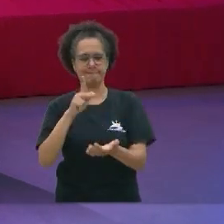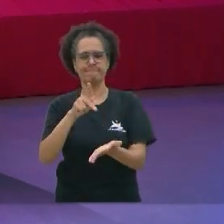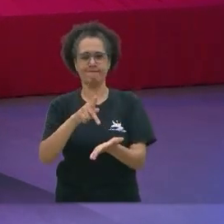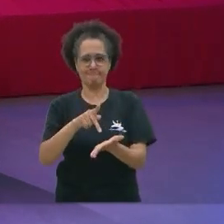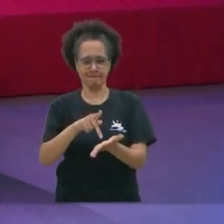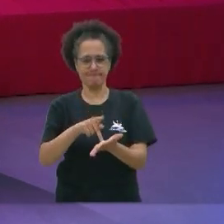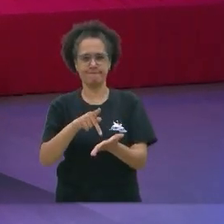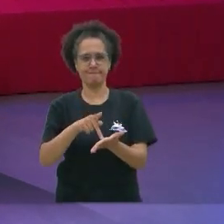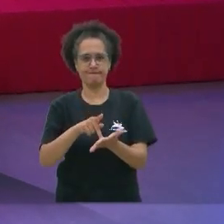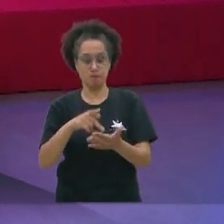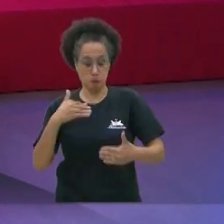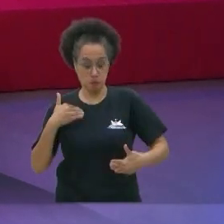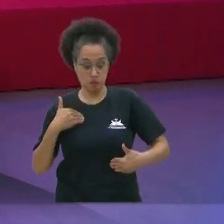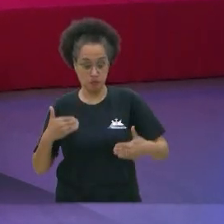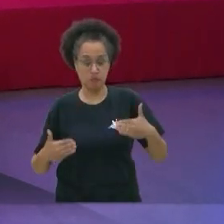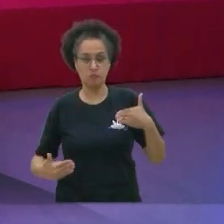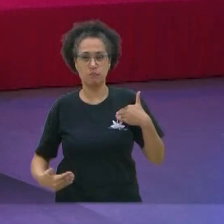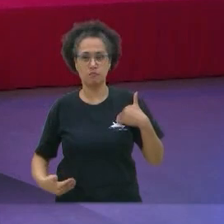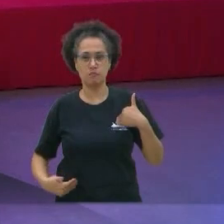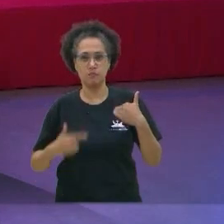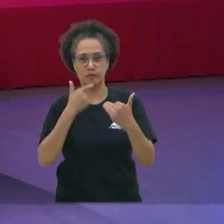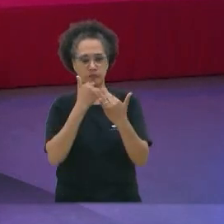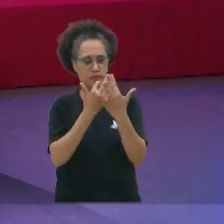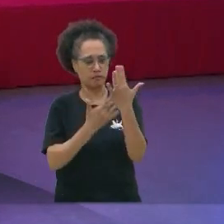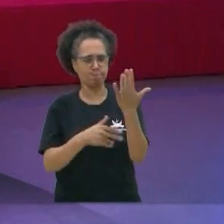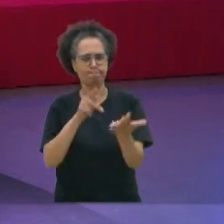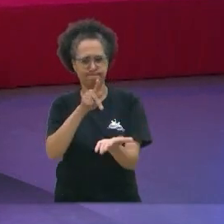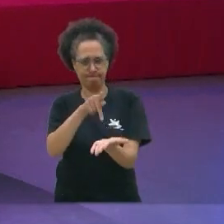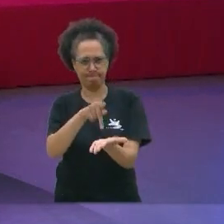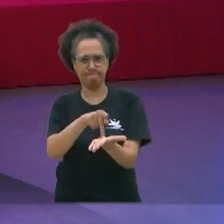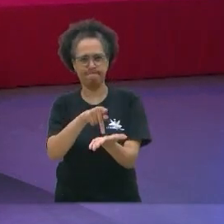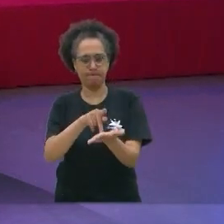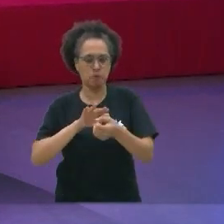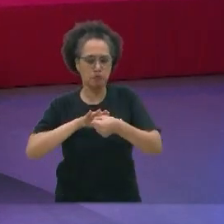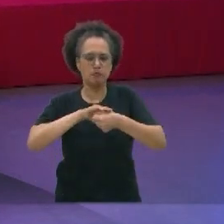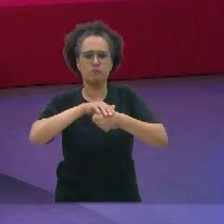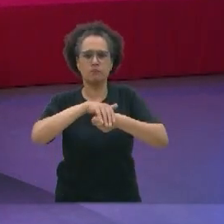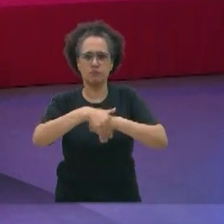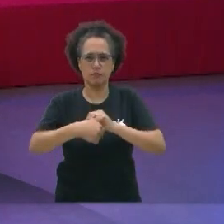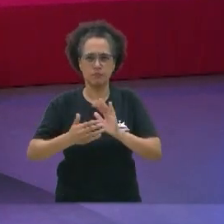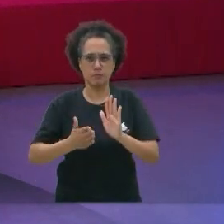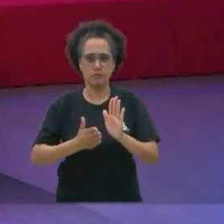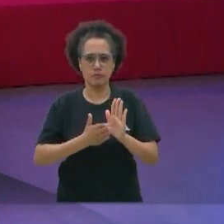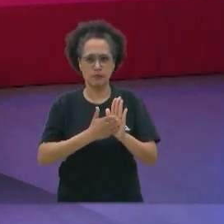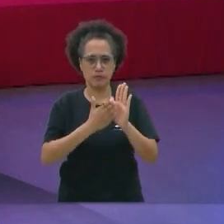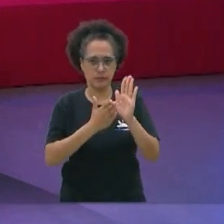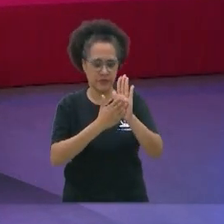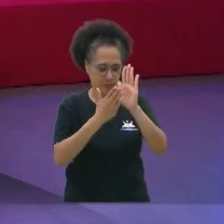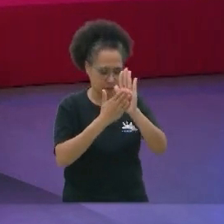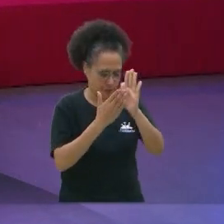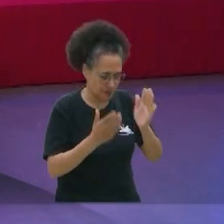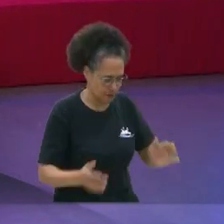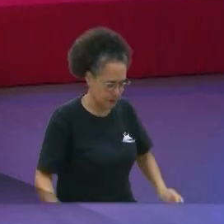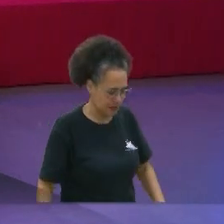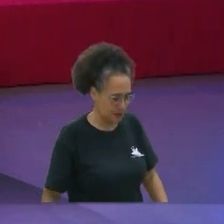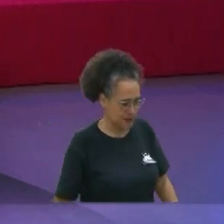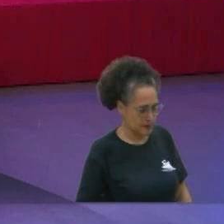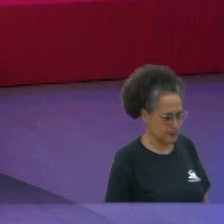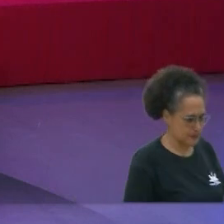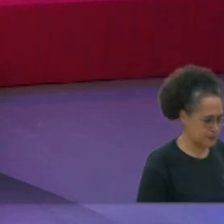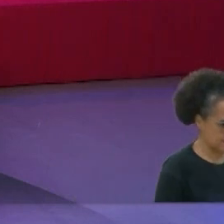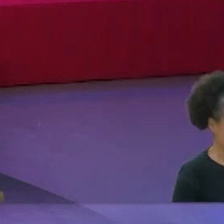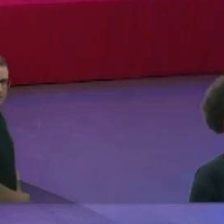verdadeiramente corpo, verdadeiramente sangue, nesta noite de louvor. Hoje queremos